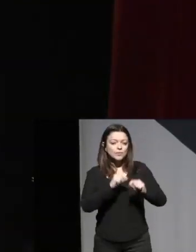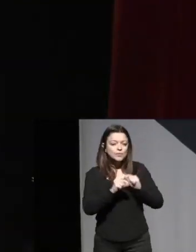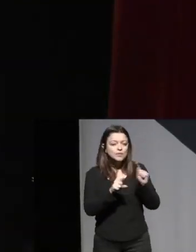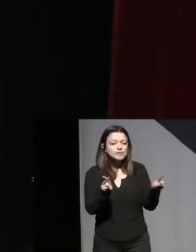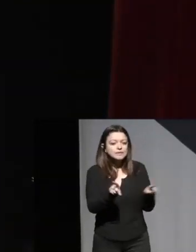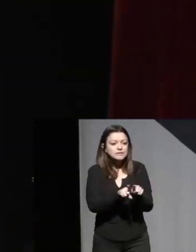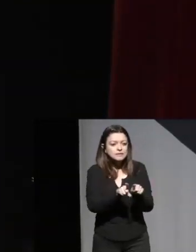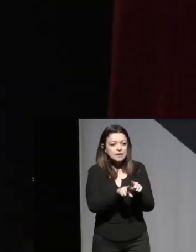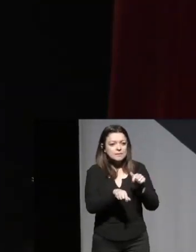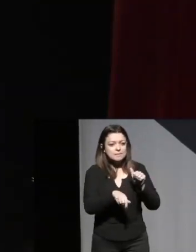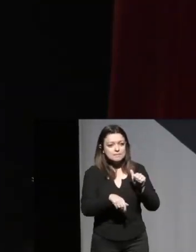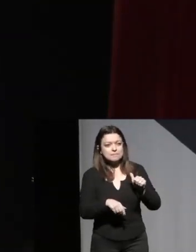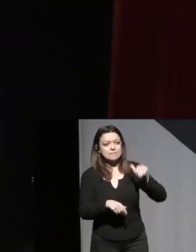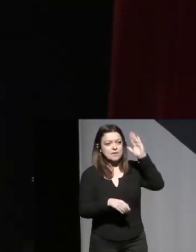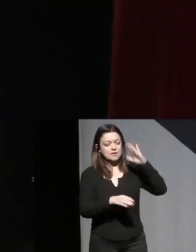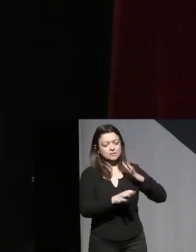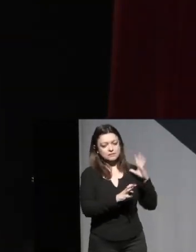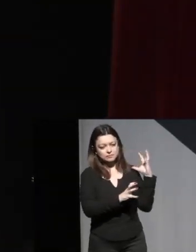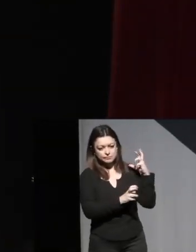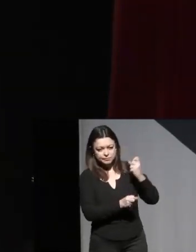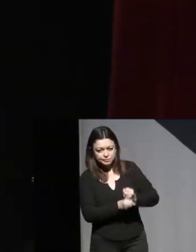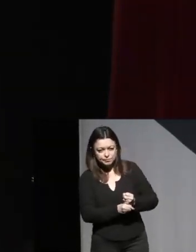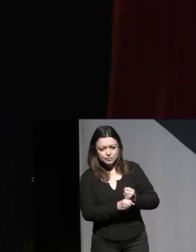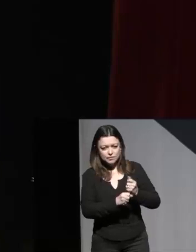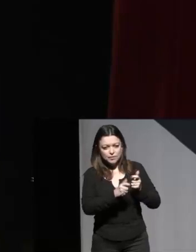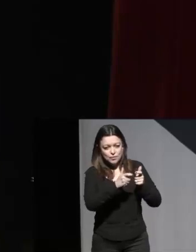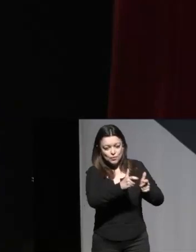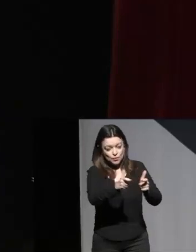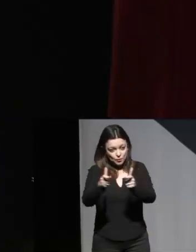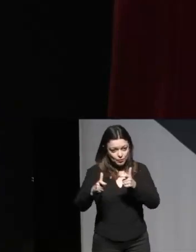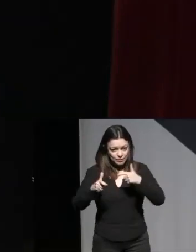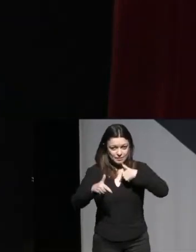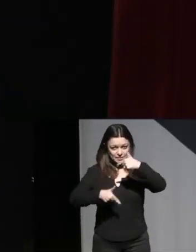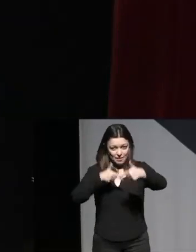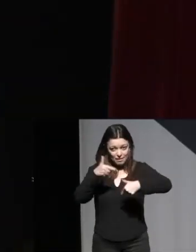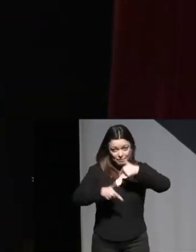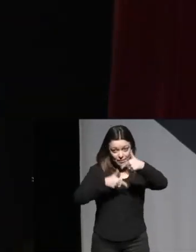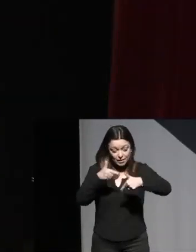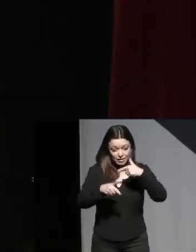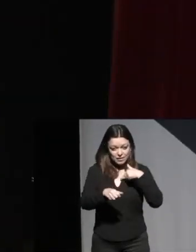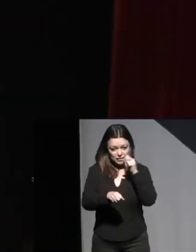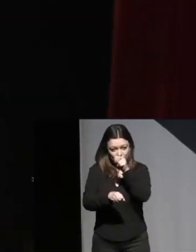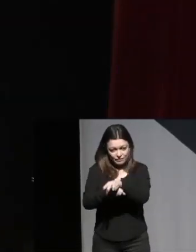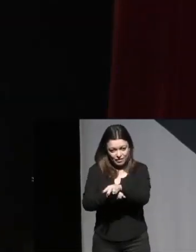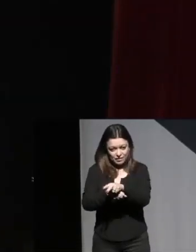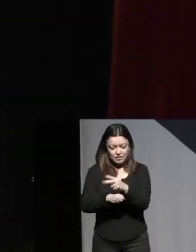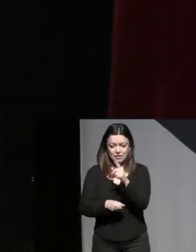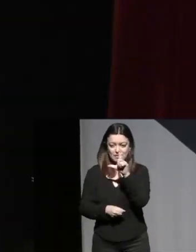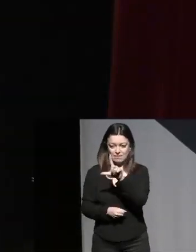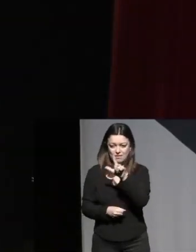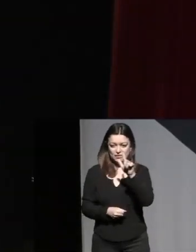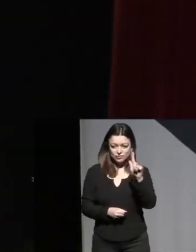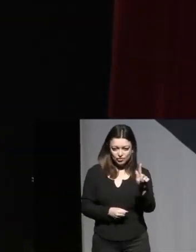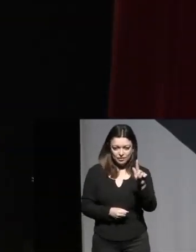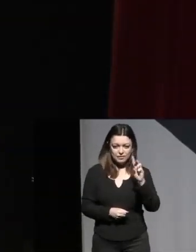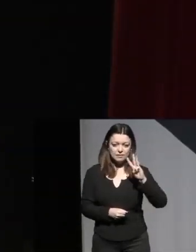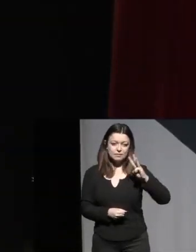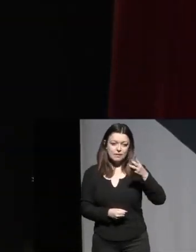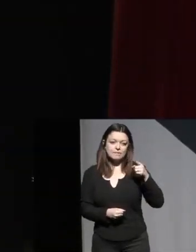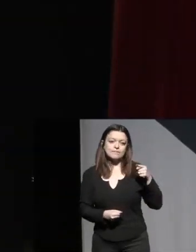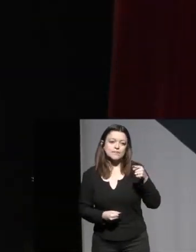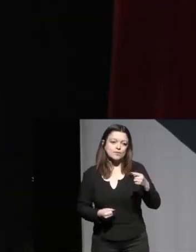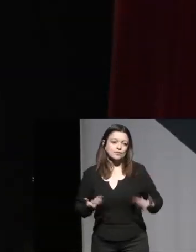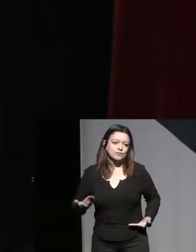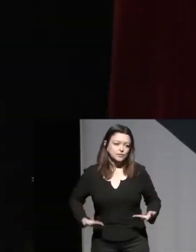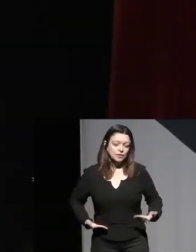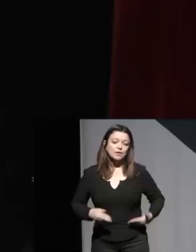um volume de postos de trabalho direto de pelo menos 3 mil. Né? Isso graças ao programa